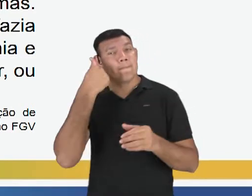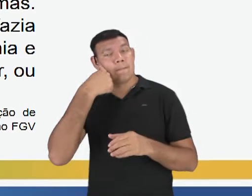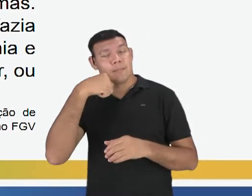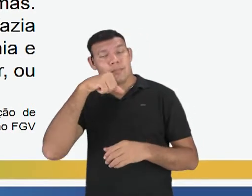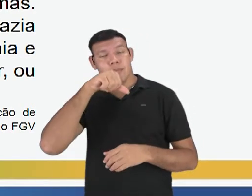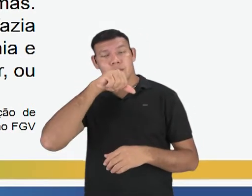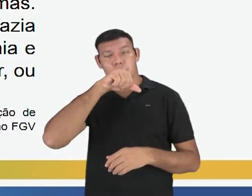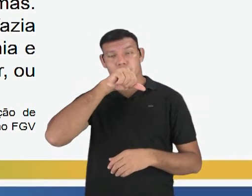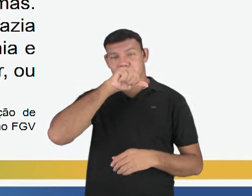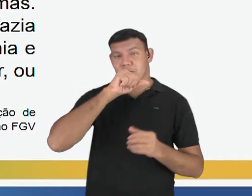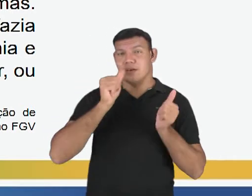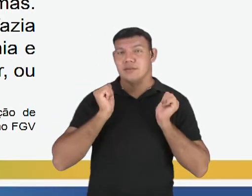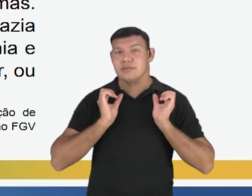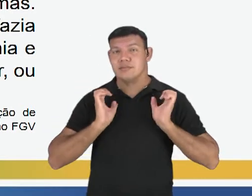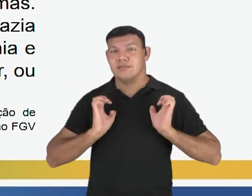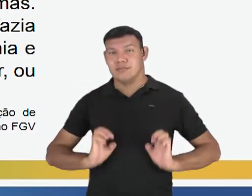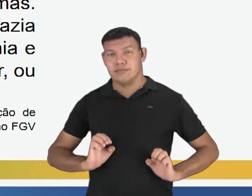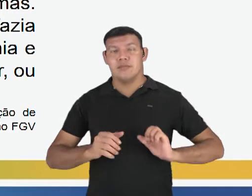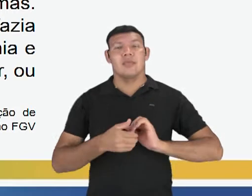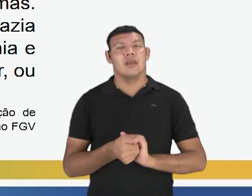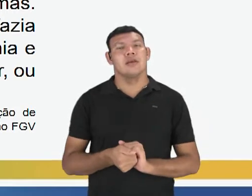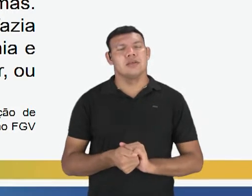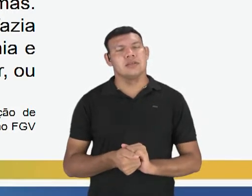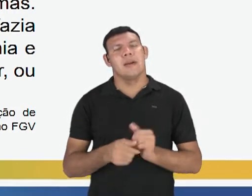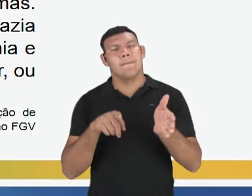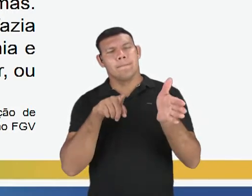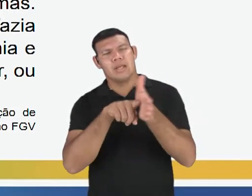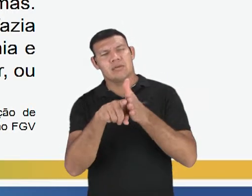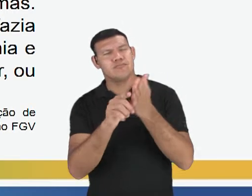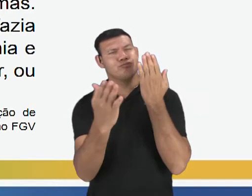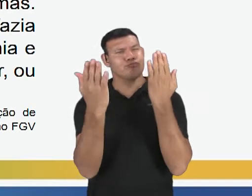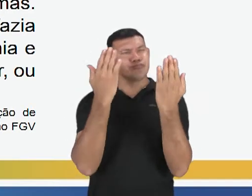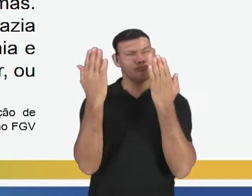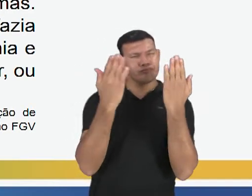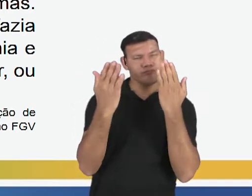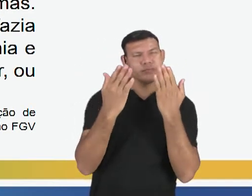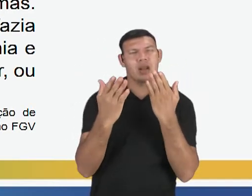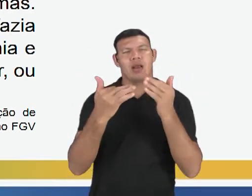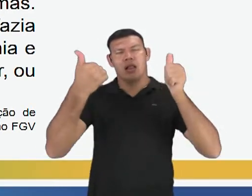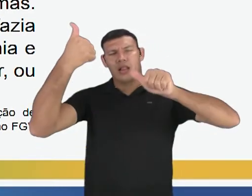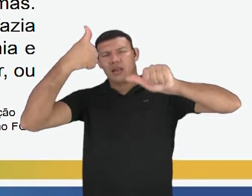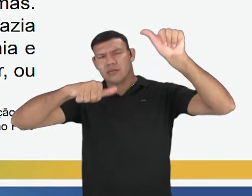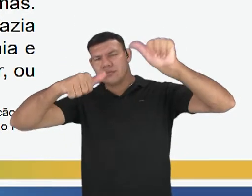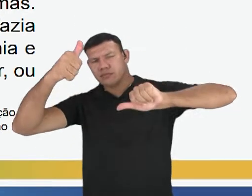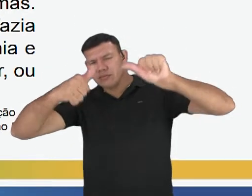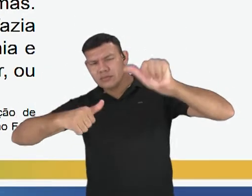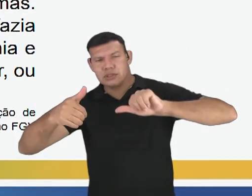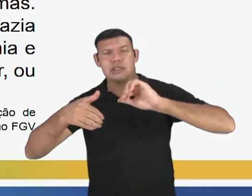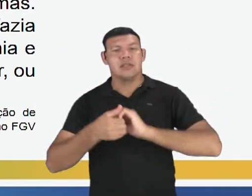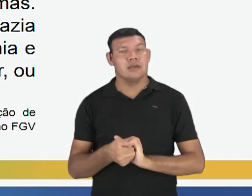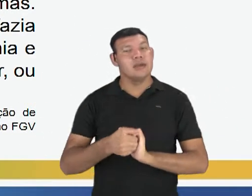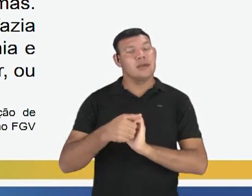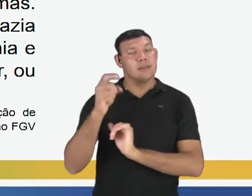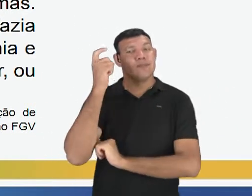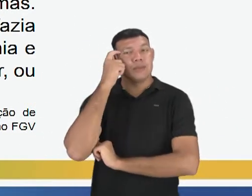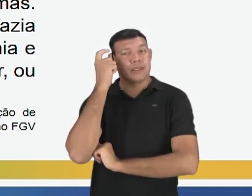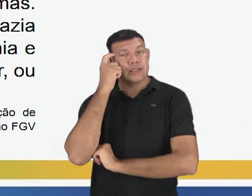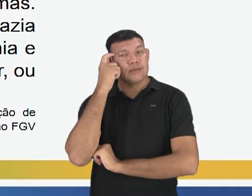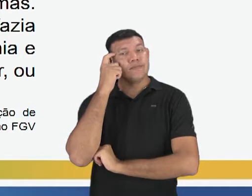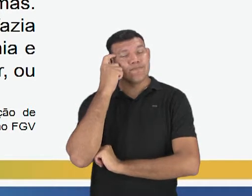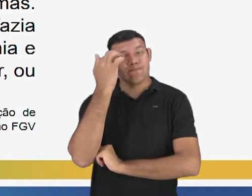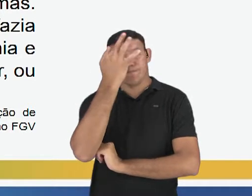Assim, é preciso interrogar, duvidar, né, hesitar, examinar, ou seja, pensar.